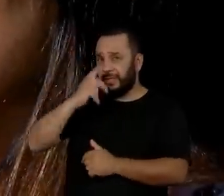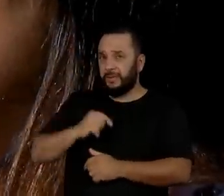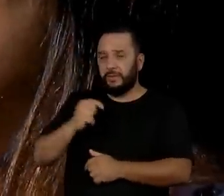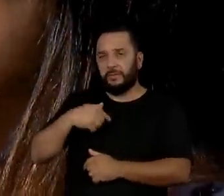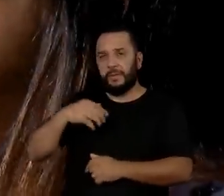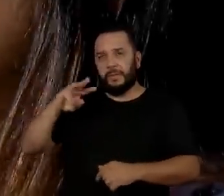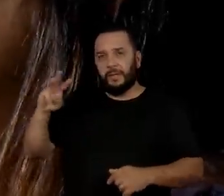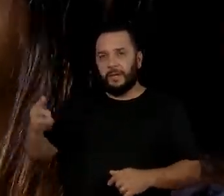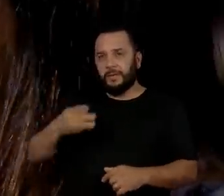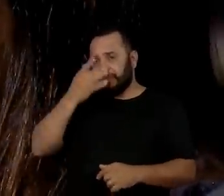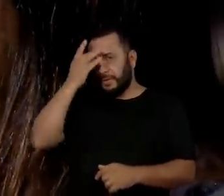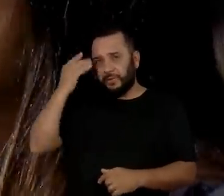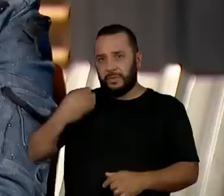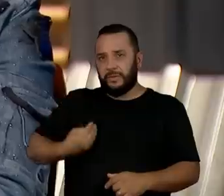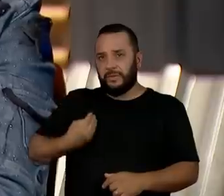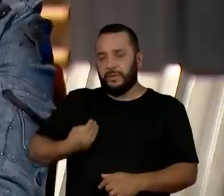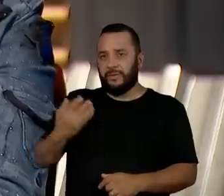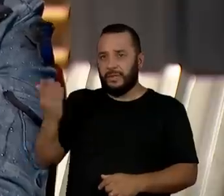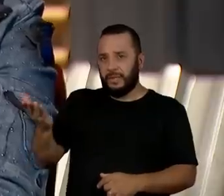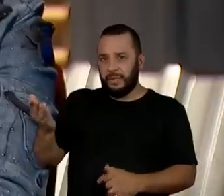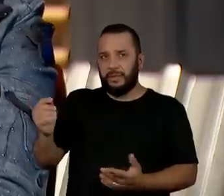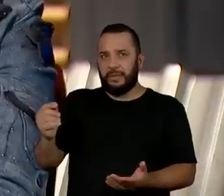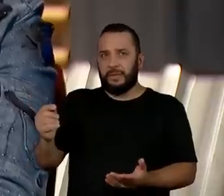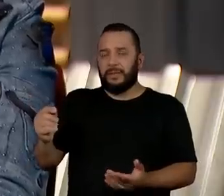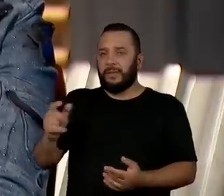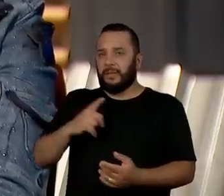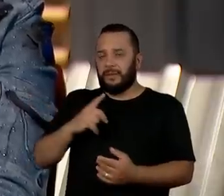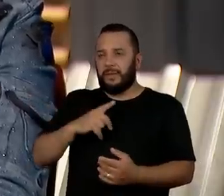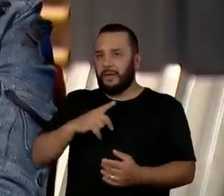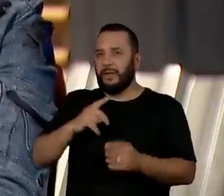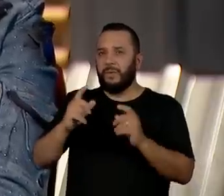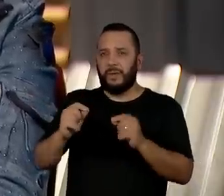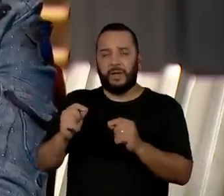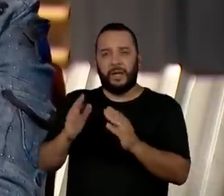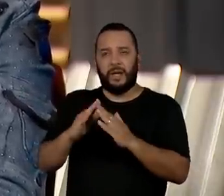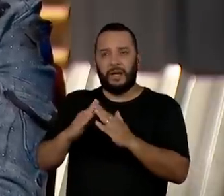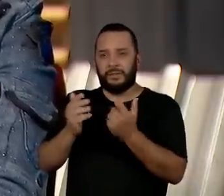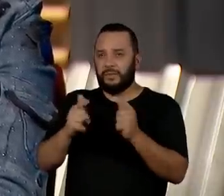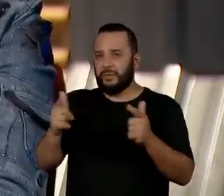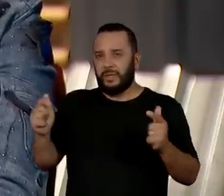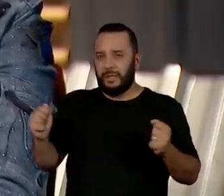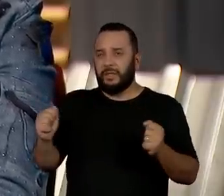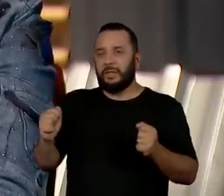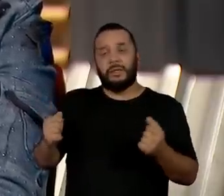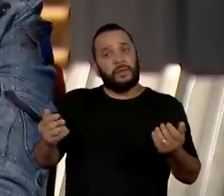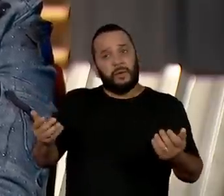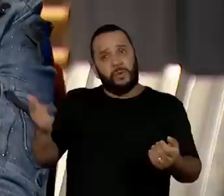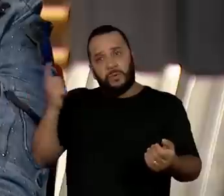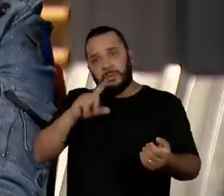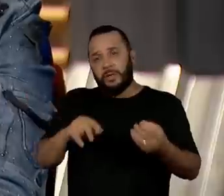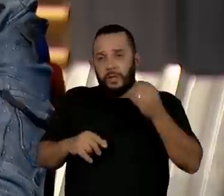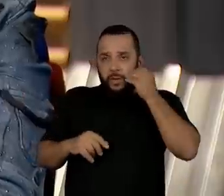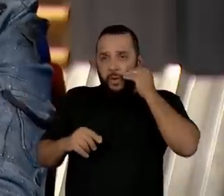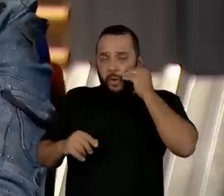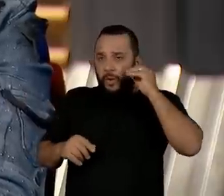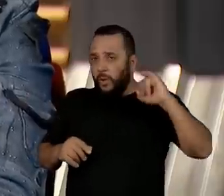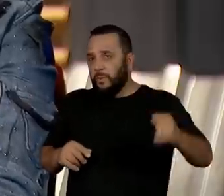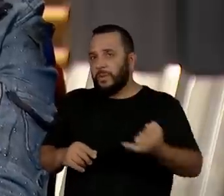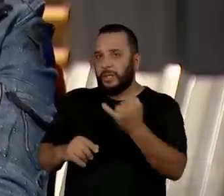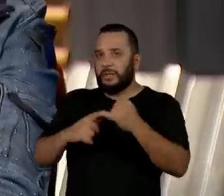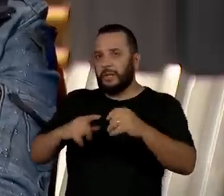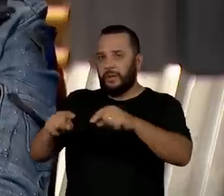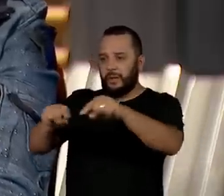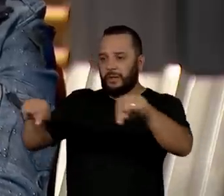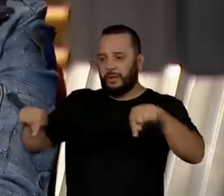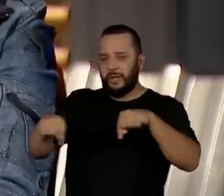que estão à beira as margens de e que de repente tem uma oportunidade de ter uma terra e de produzir